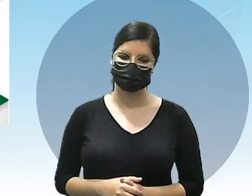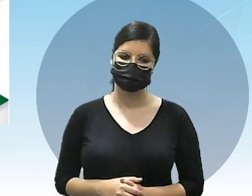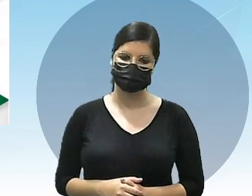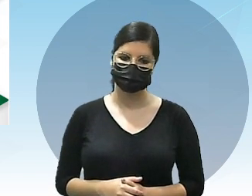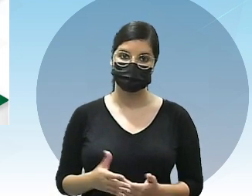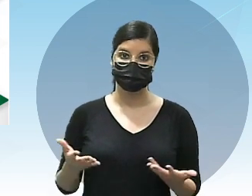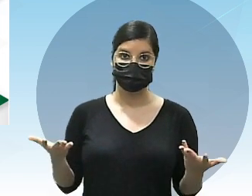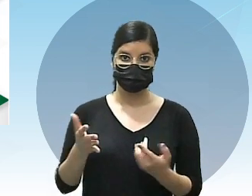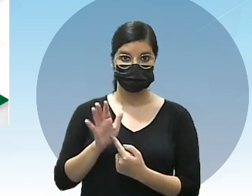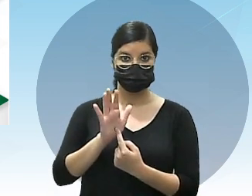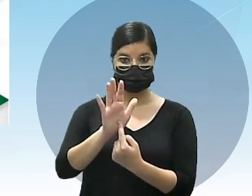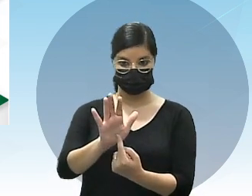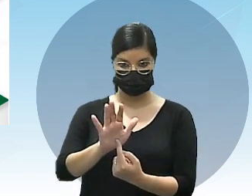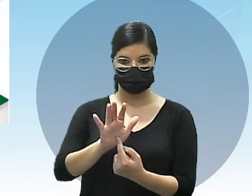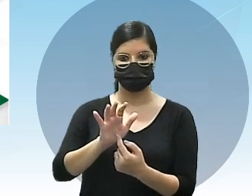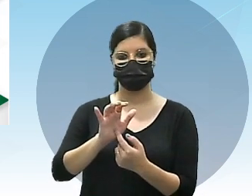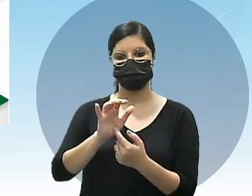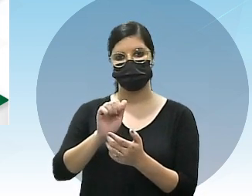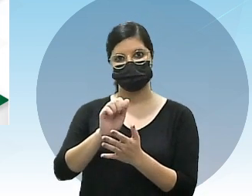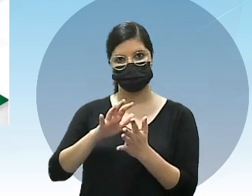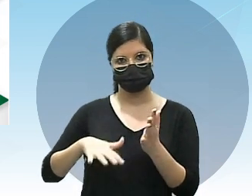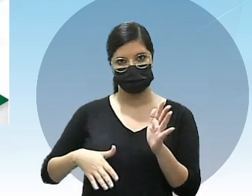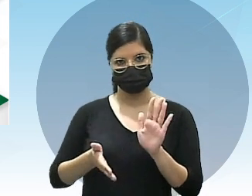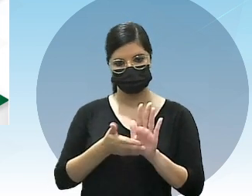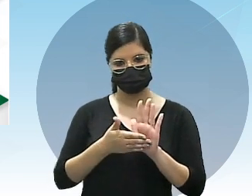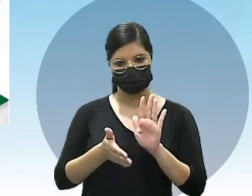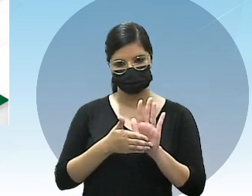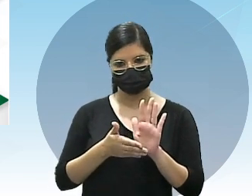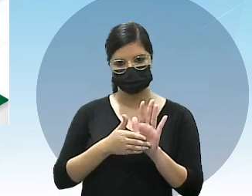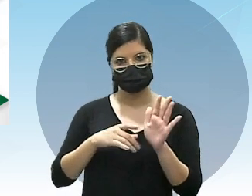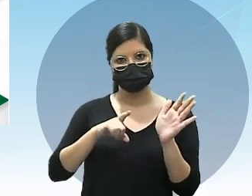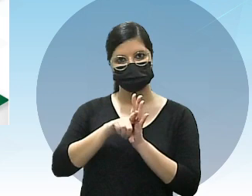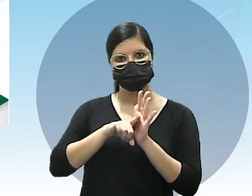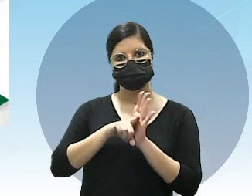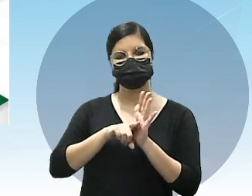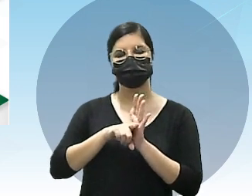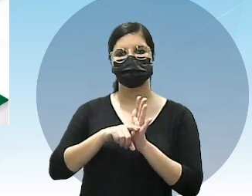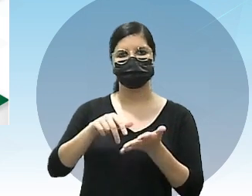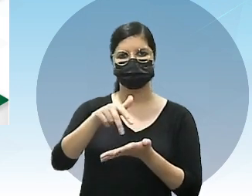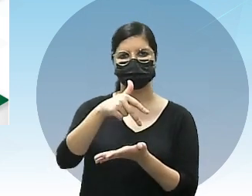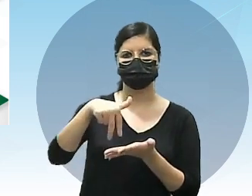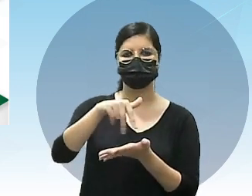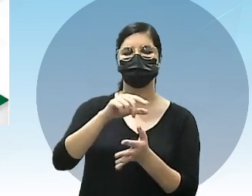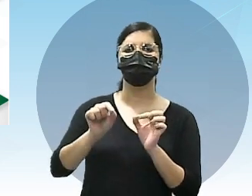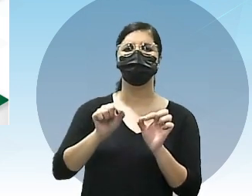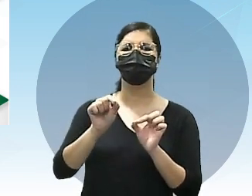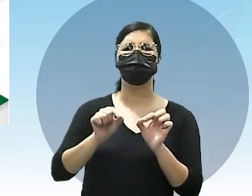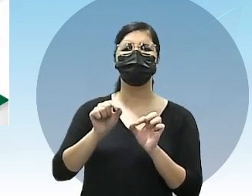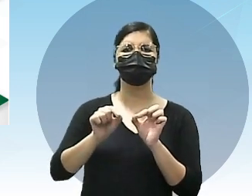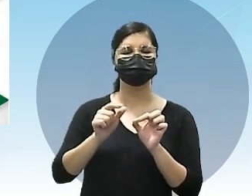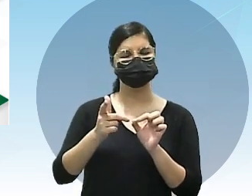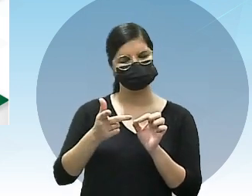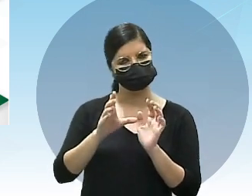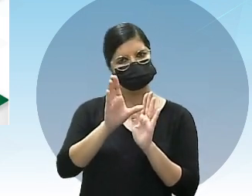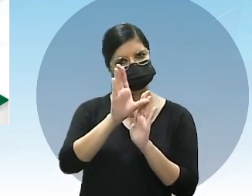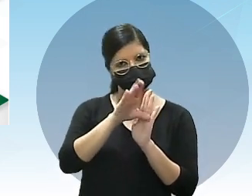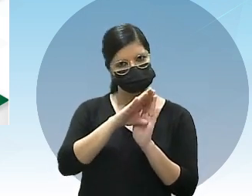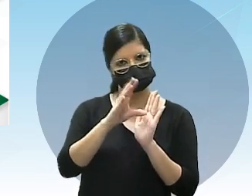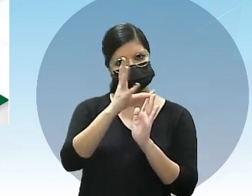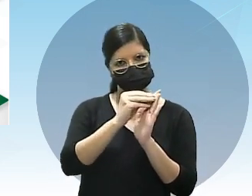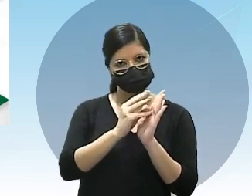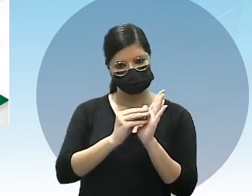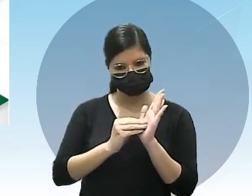para vocês eu vou deixar a atividade vocês vão pesquisar o que são as danças aí pesquisa em direitinho aí